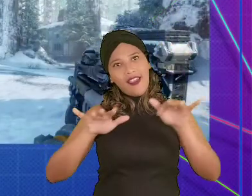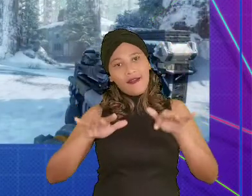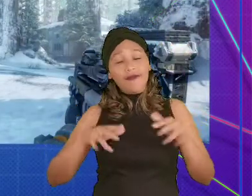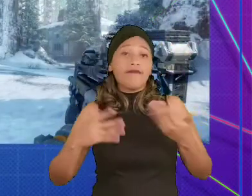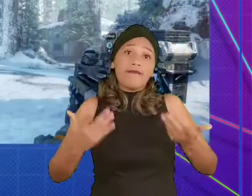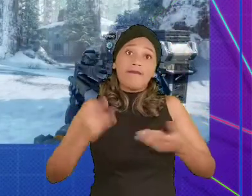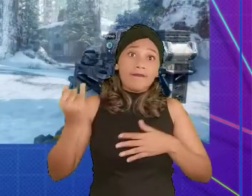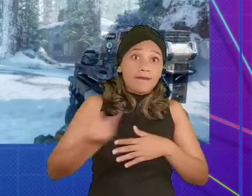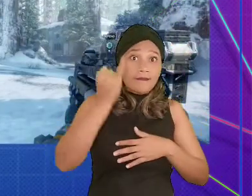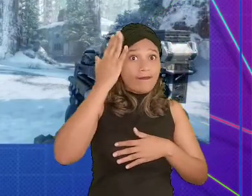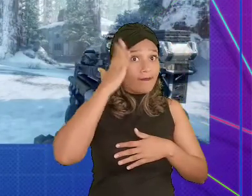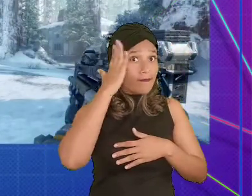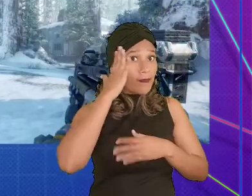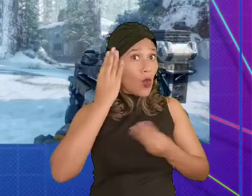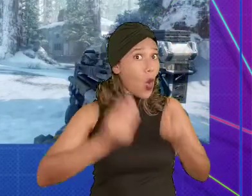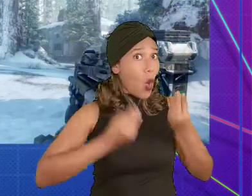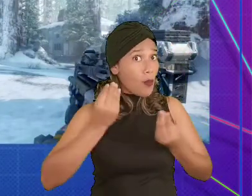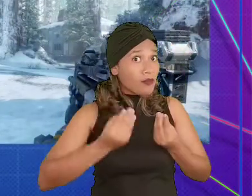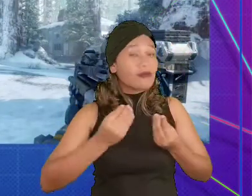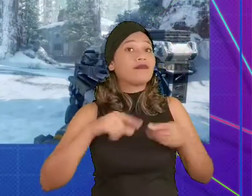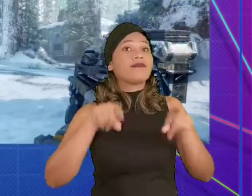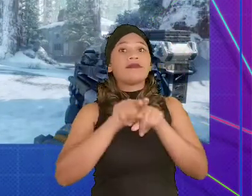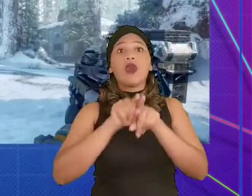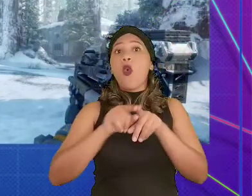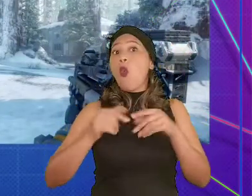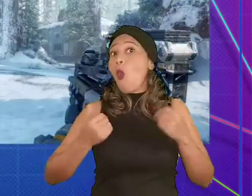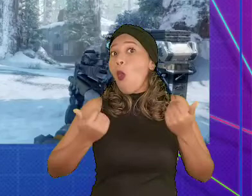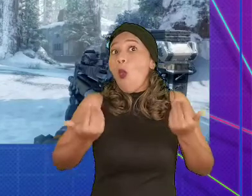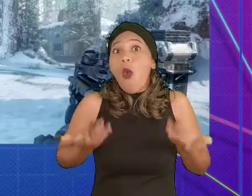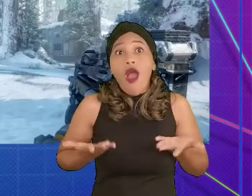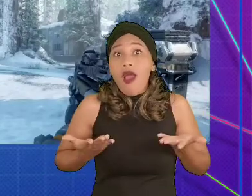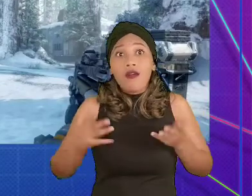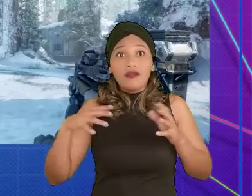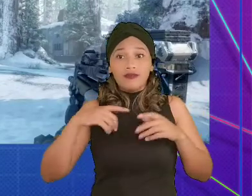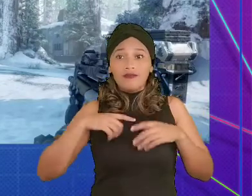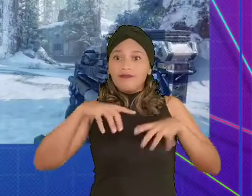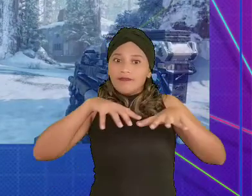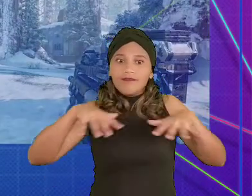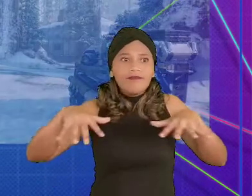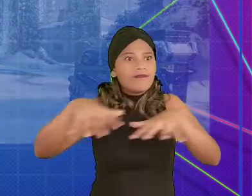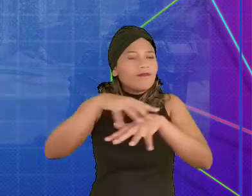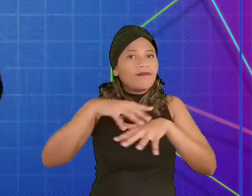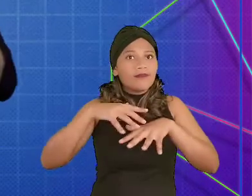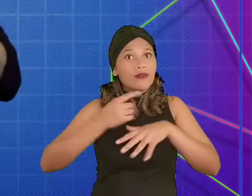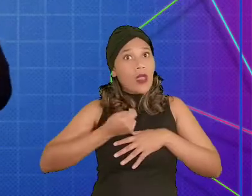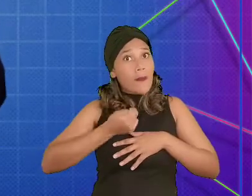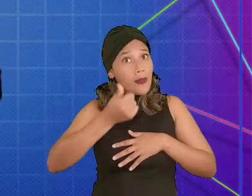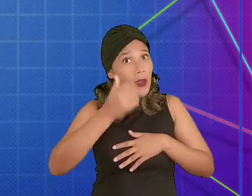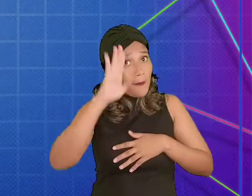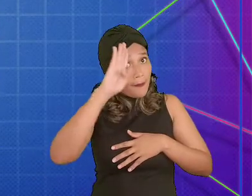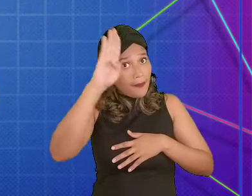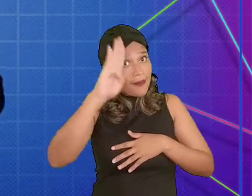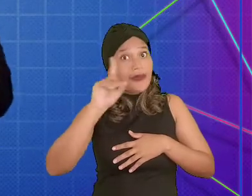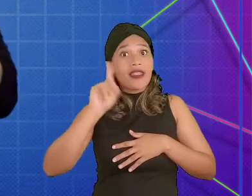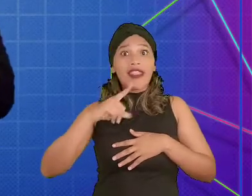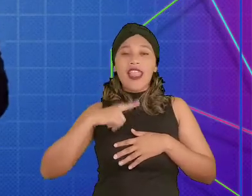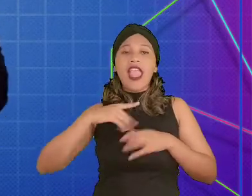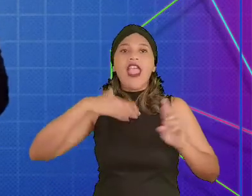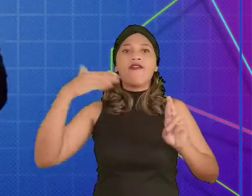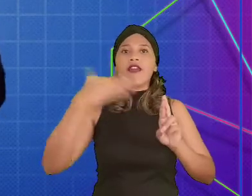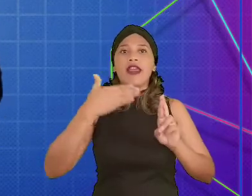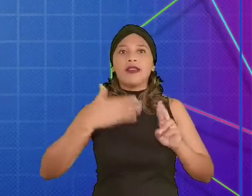isso, é importante nós sabermos como será e qual será o mundo do nosso jogo. Então, gente, a minha dica principal é: